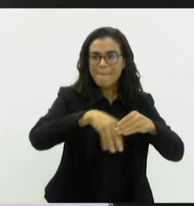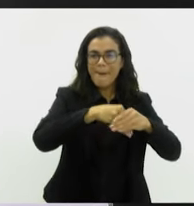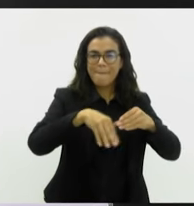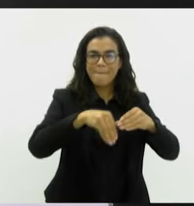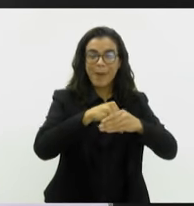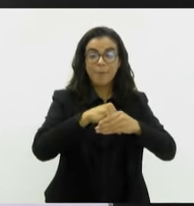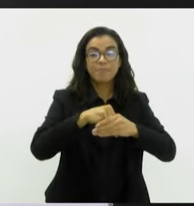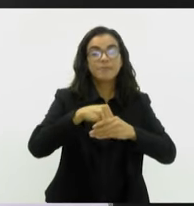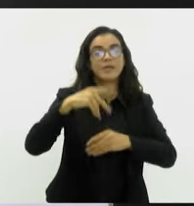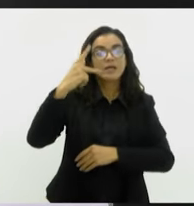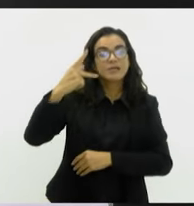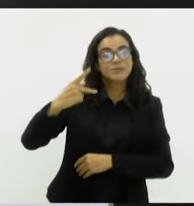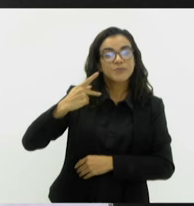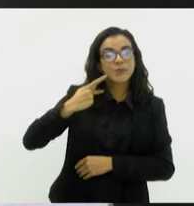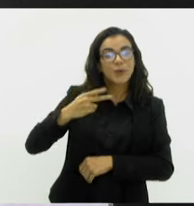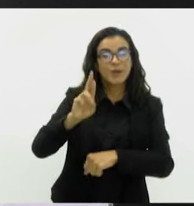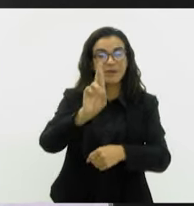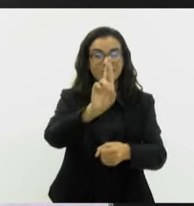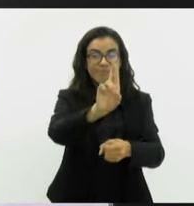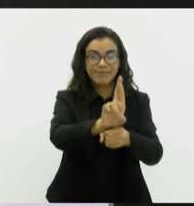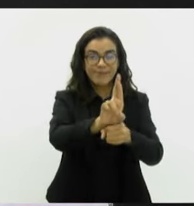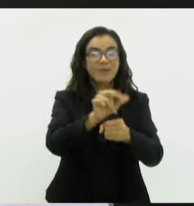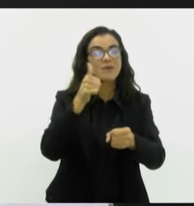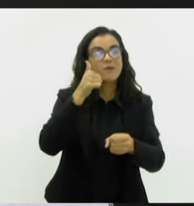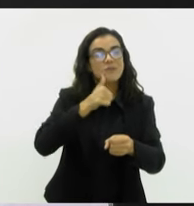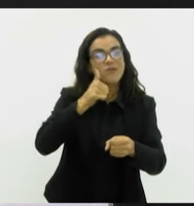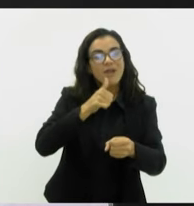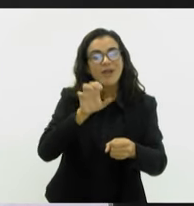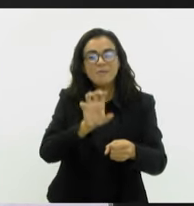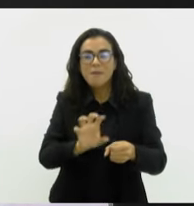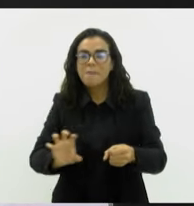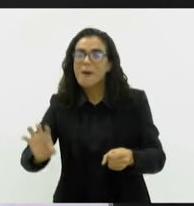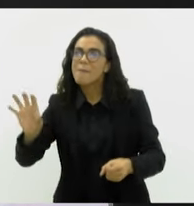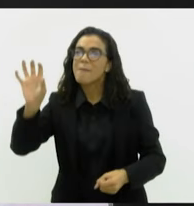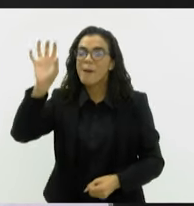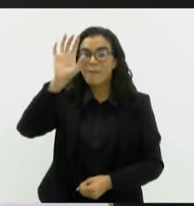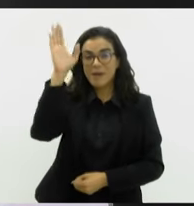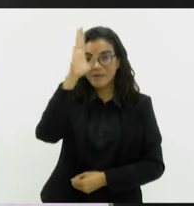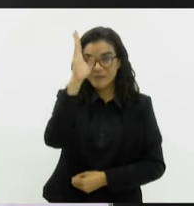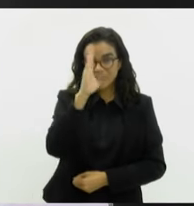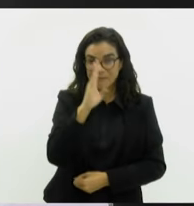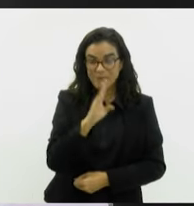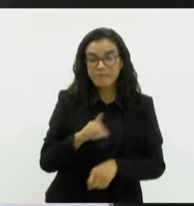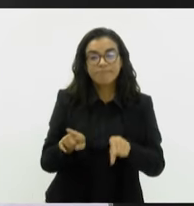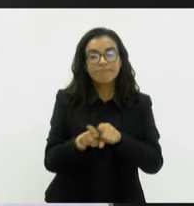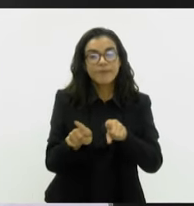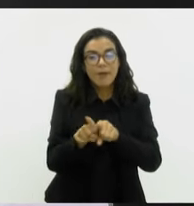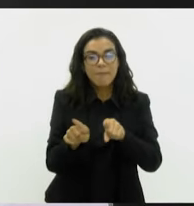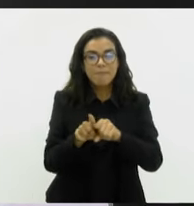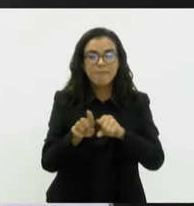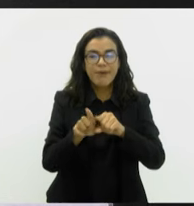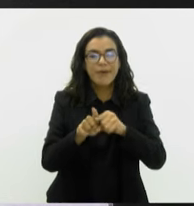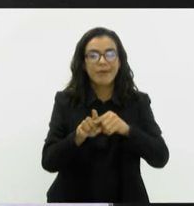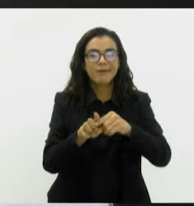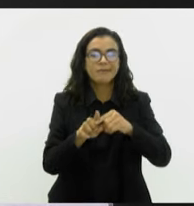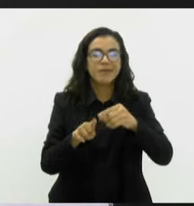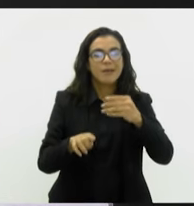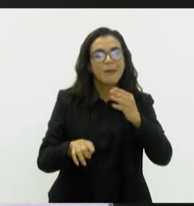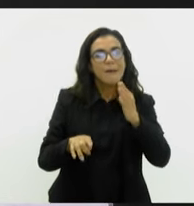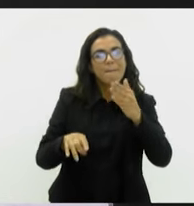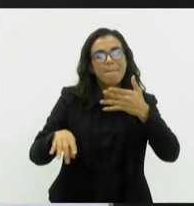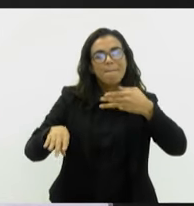procuradorias da Mulher em todas as regiões do país e em todos os níveis de